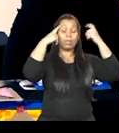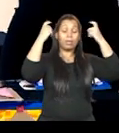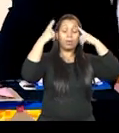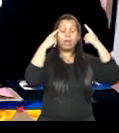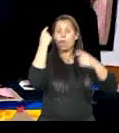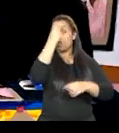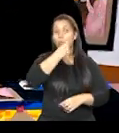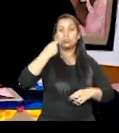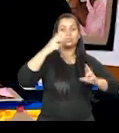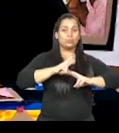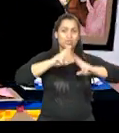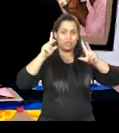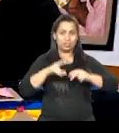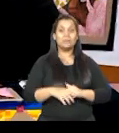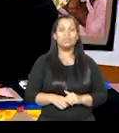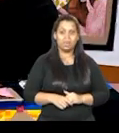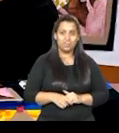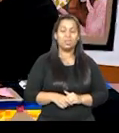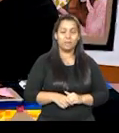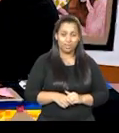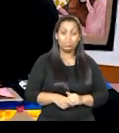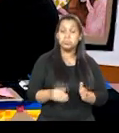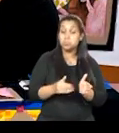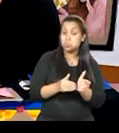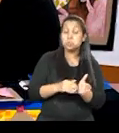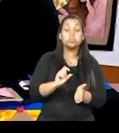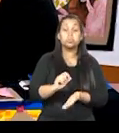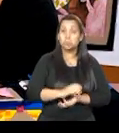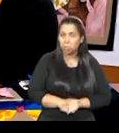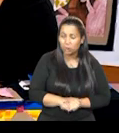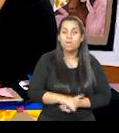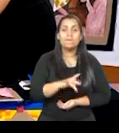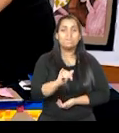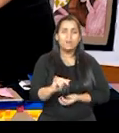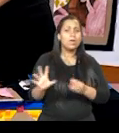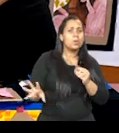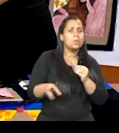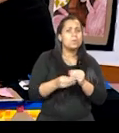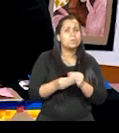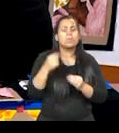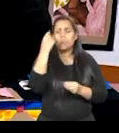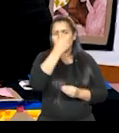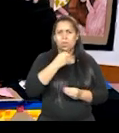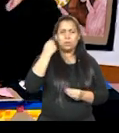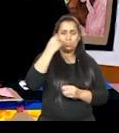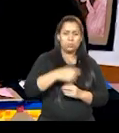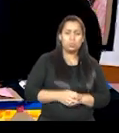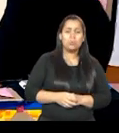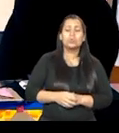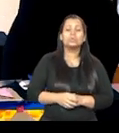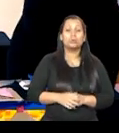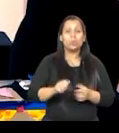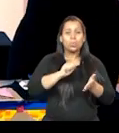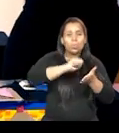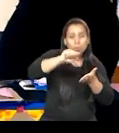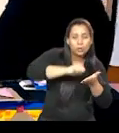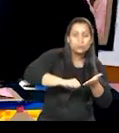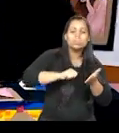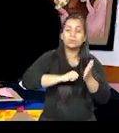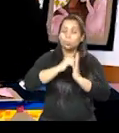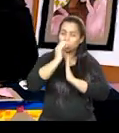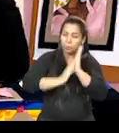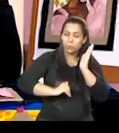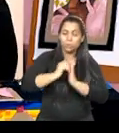rosto diferente. Por último, nós vamos complementar este rosto com riscos e com